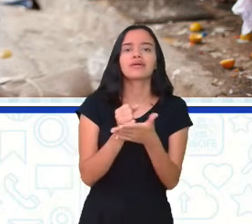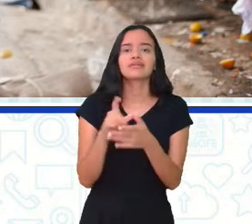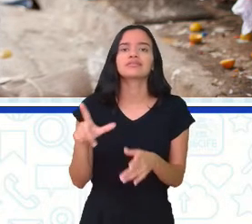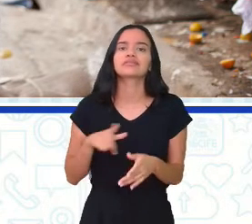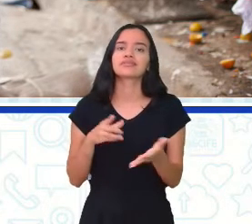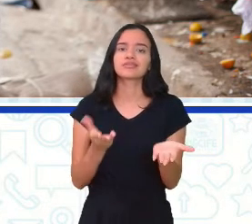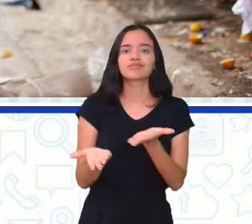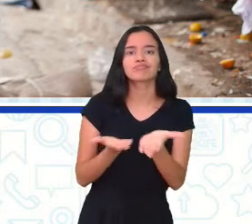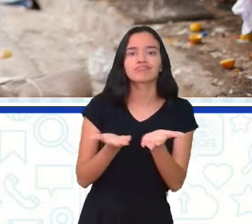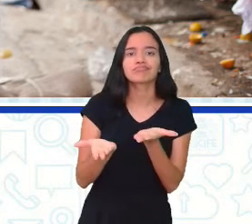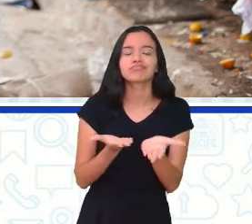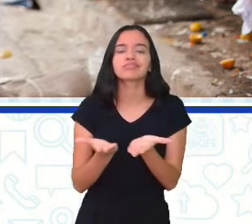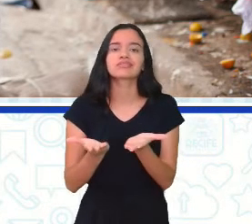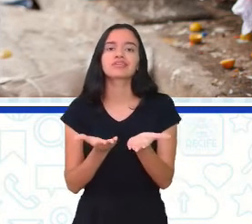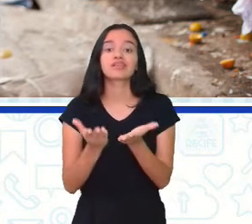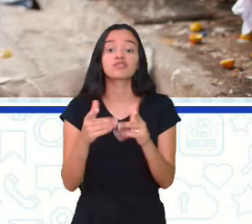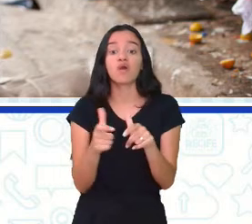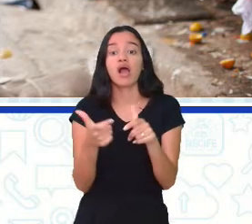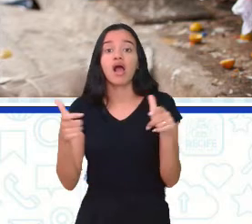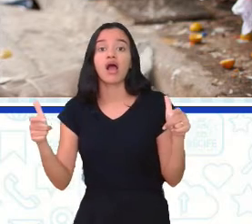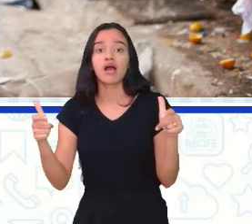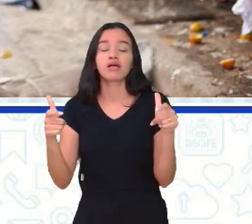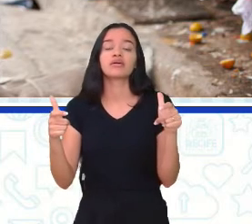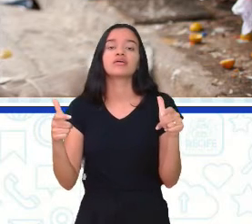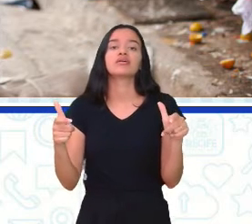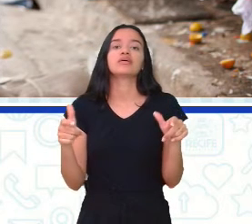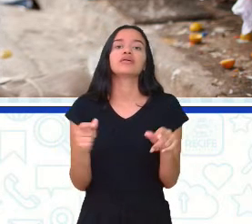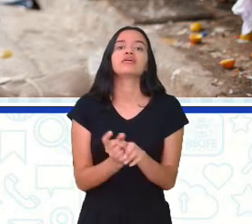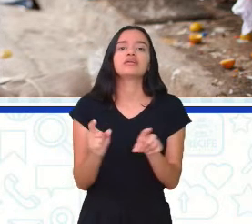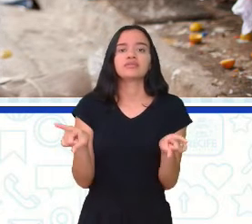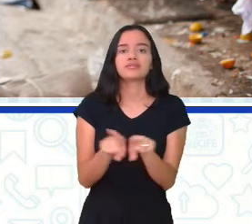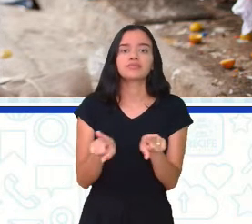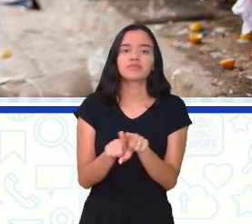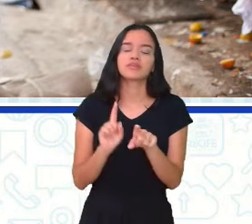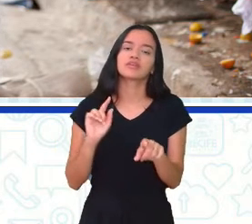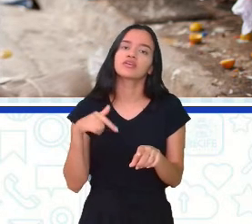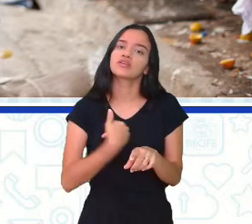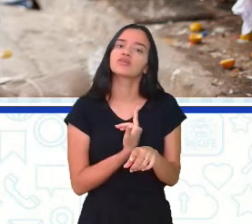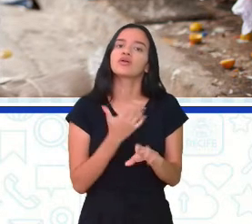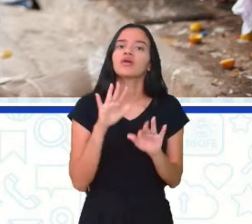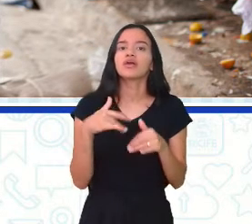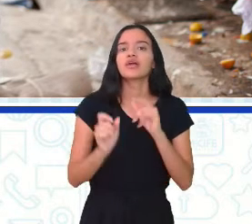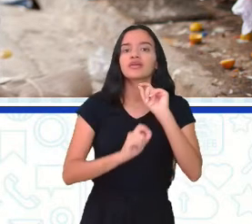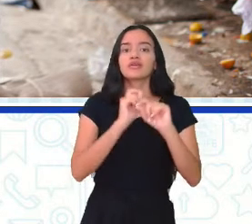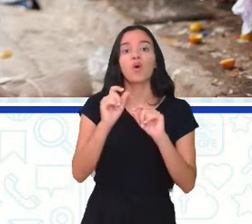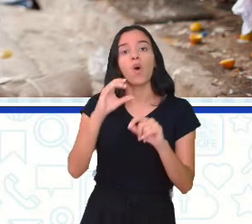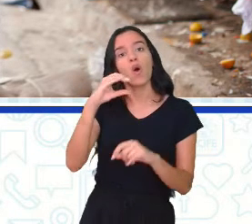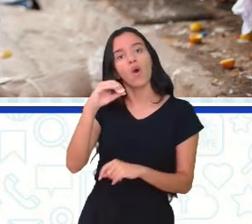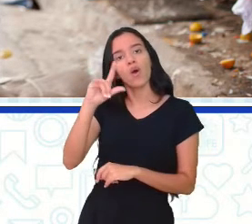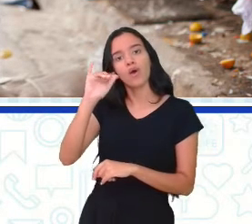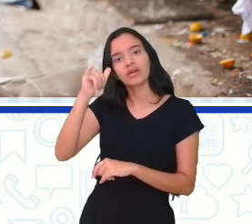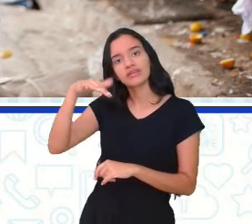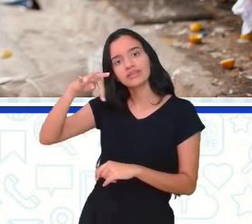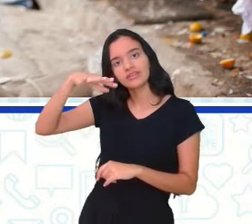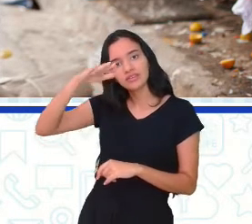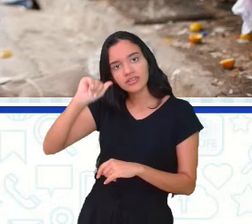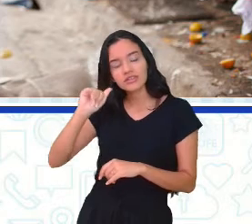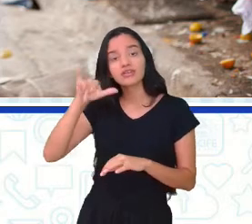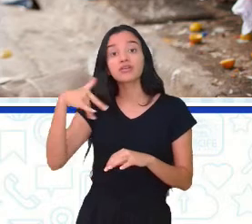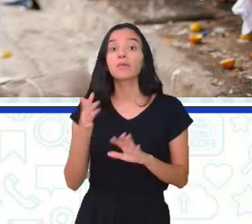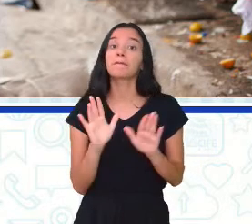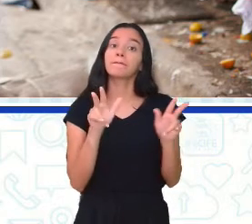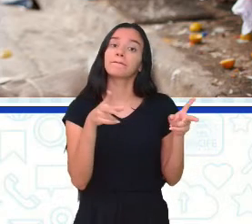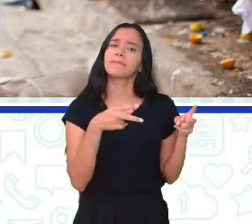ser tratado de uma forma ampla, de uma forma que a gente chama de holística, né? Então, percebendo